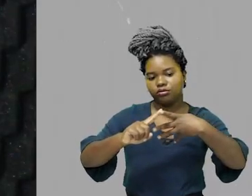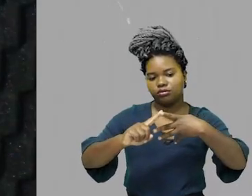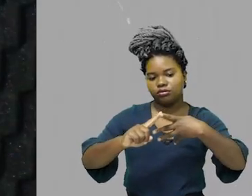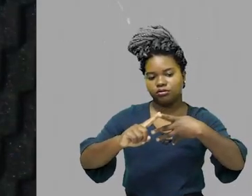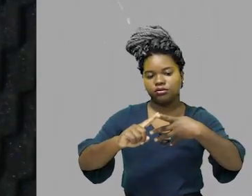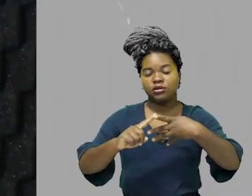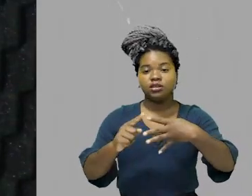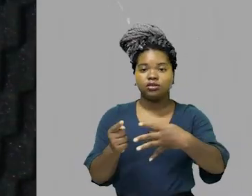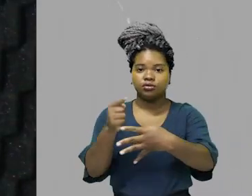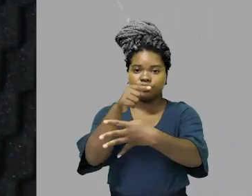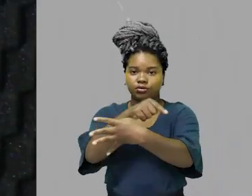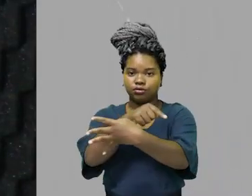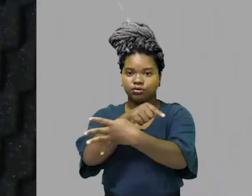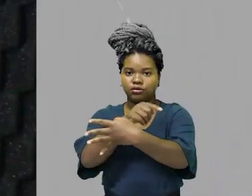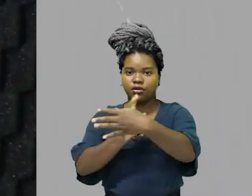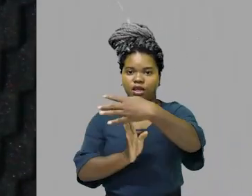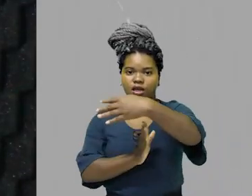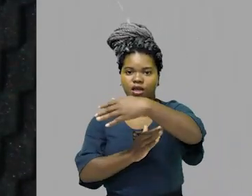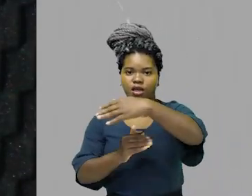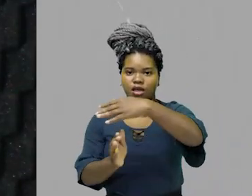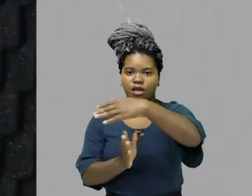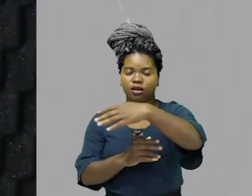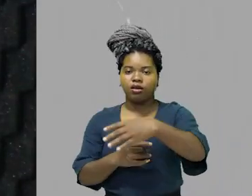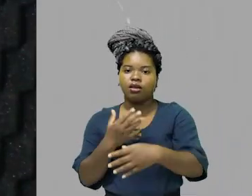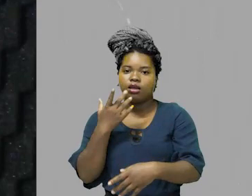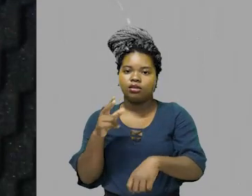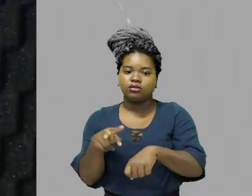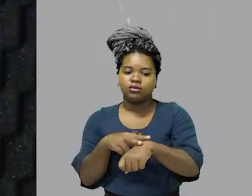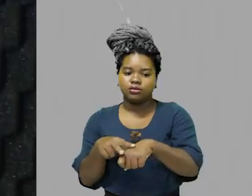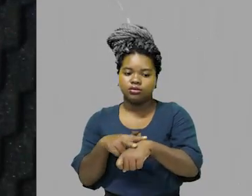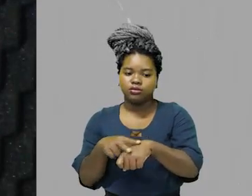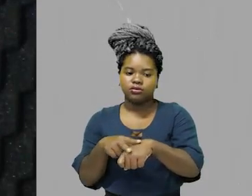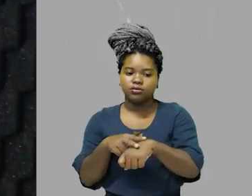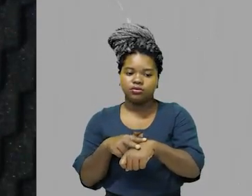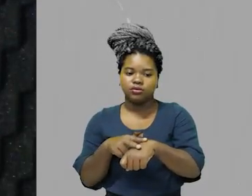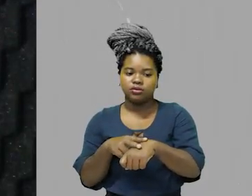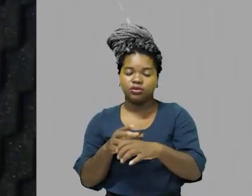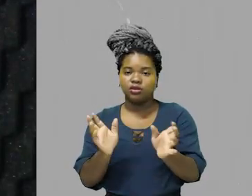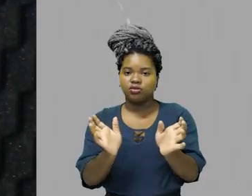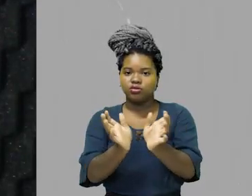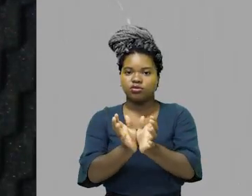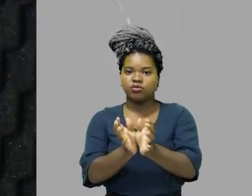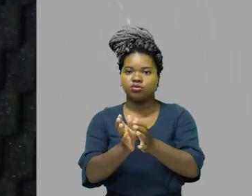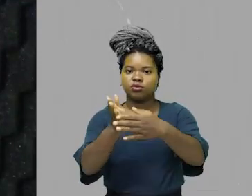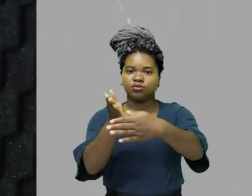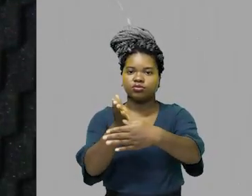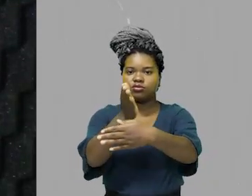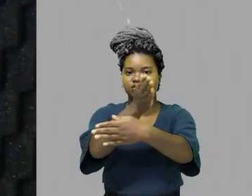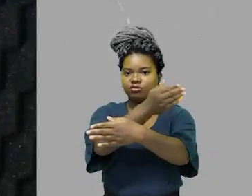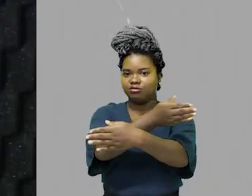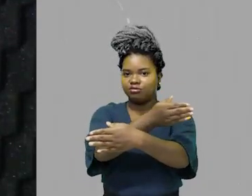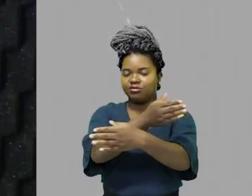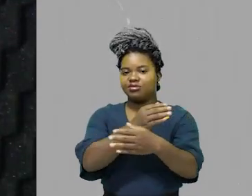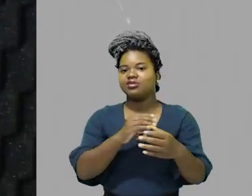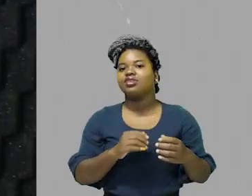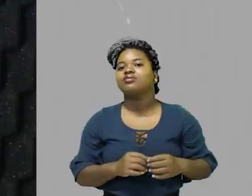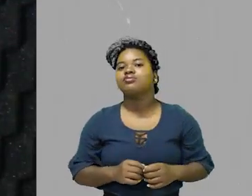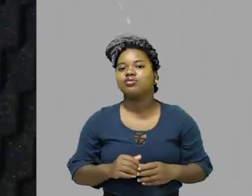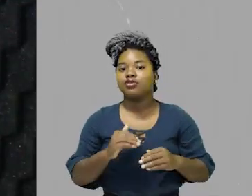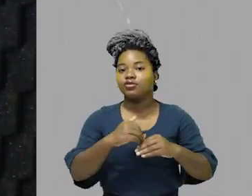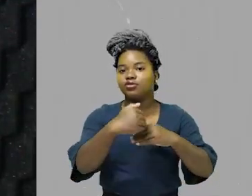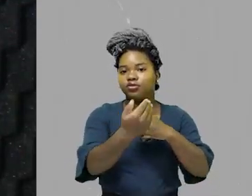grupo externo é um grupo que, com base nele, eu vou dizer se as características presentes nas plantas